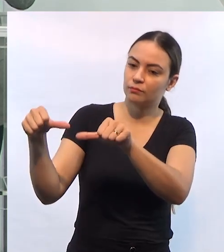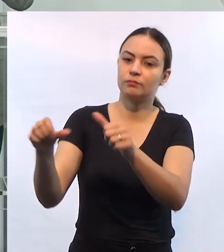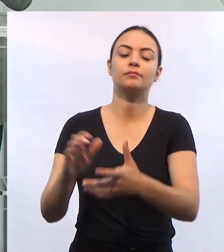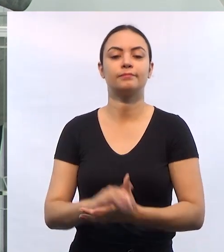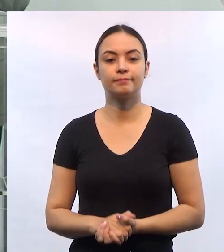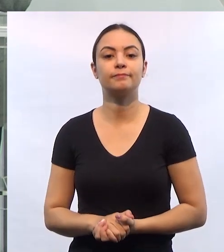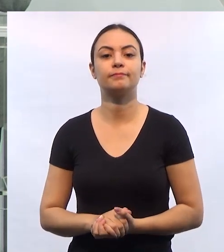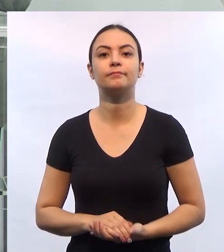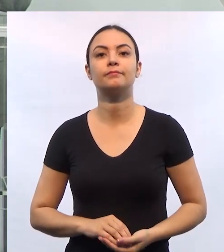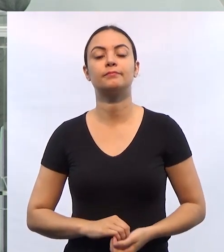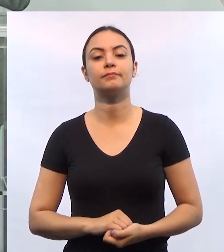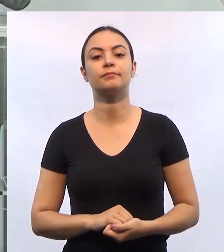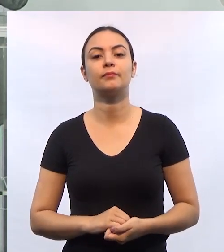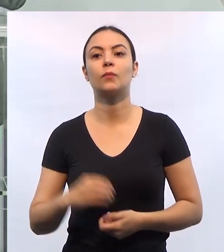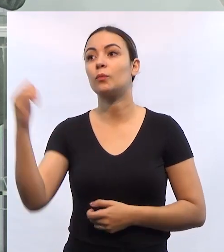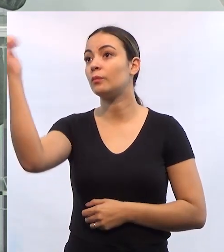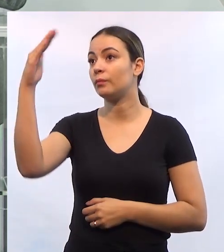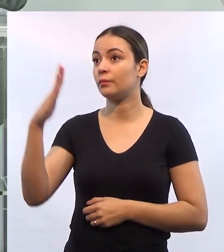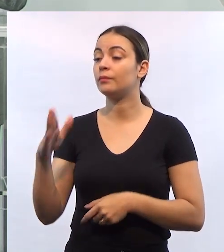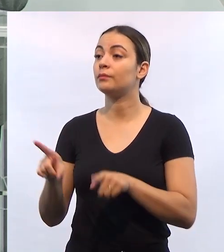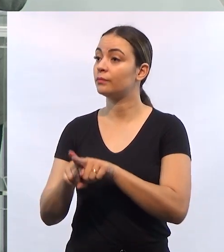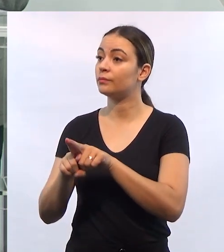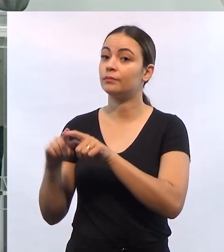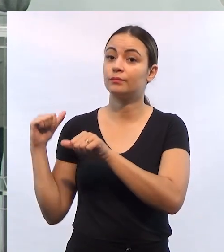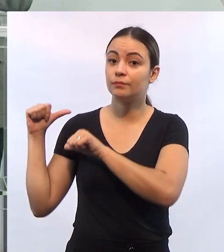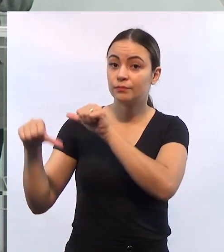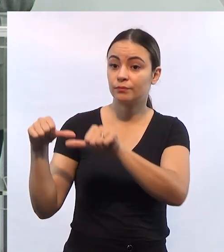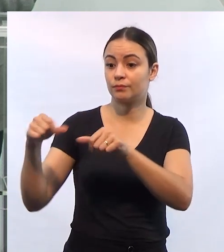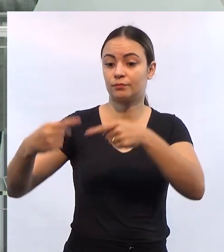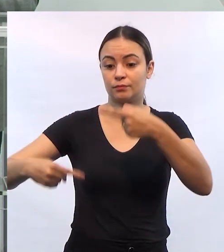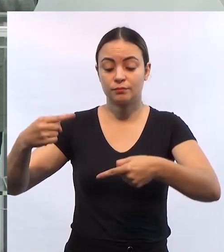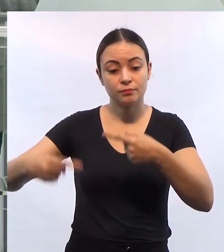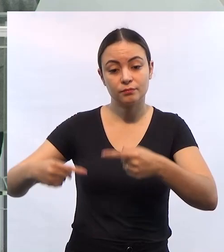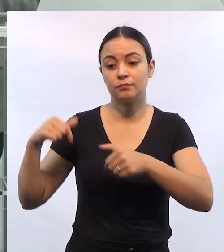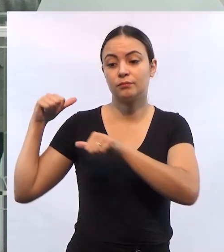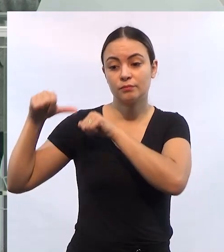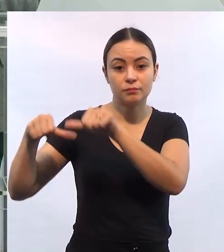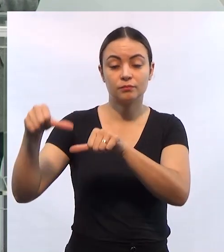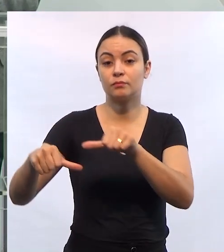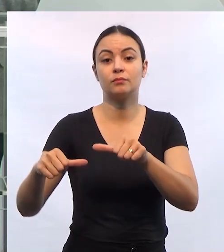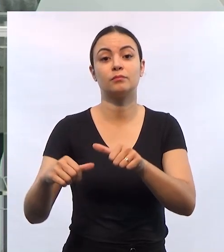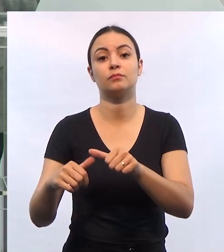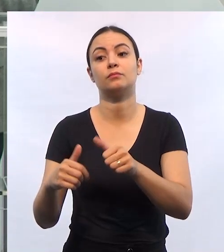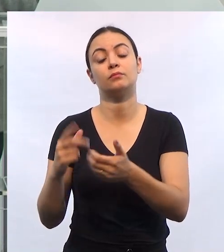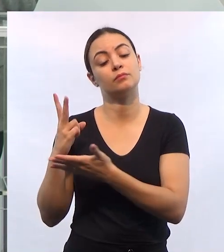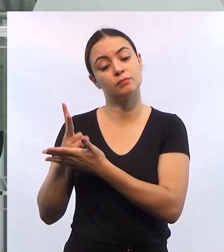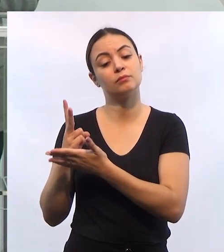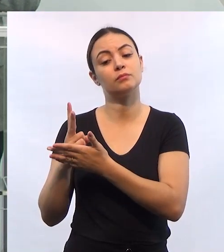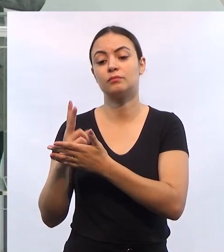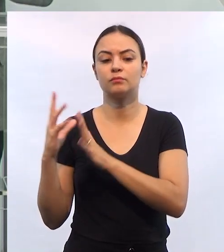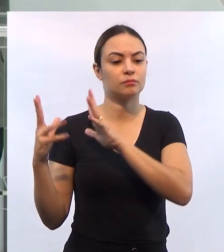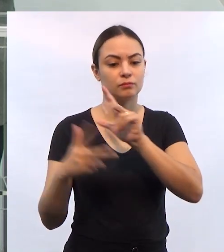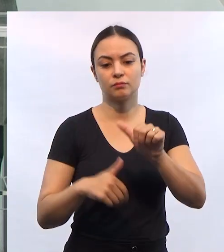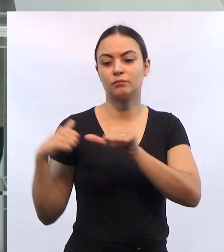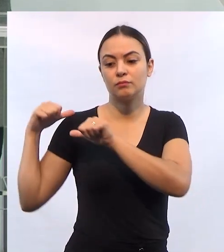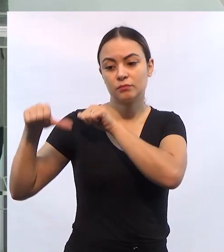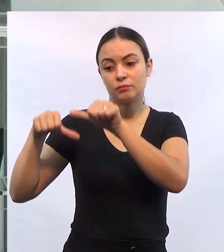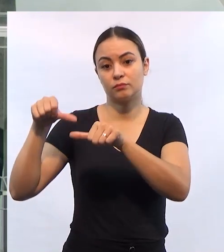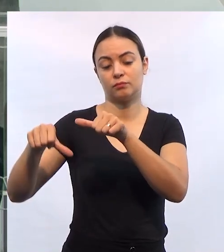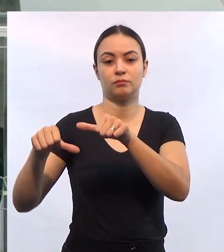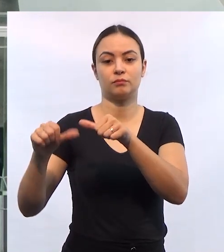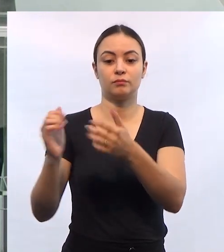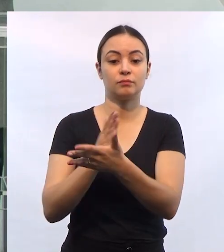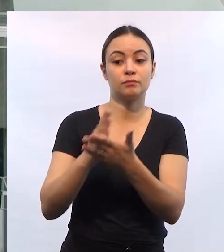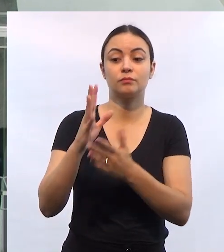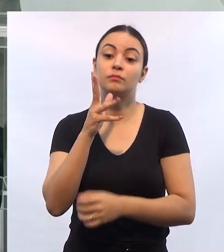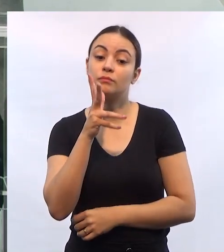Quanta coisa já passou o Brasil, né? Quantas mudanças nós já tivemos na política brasileira e sempre vai trazendo